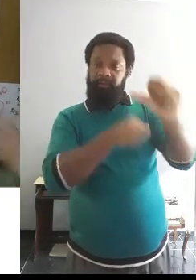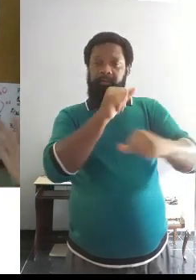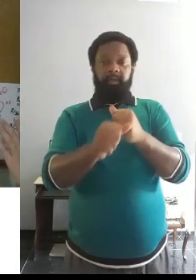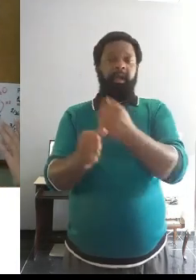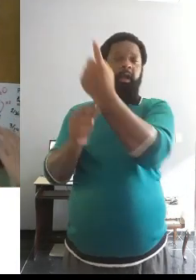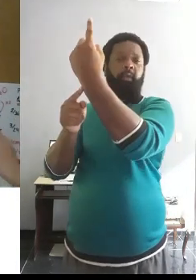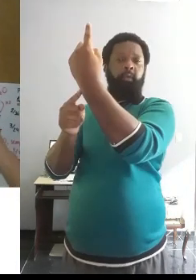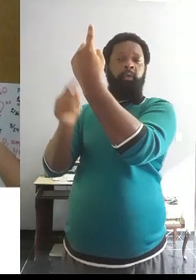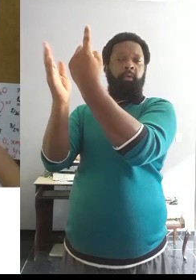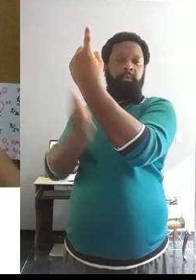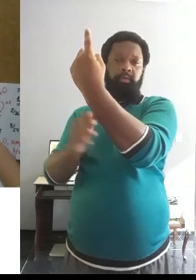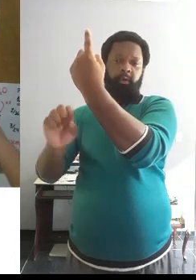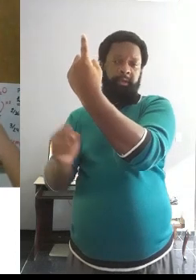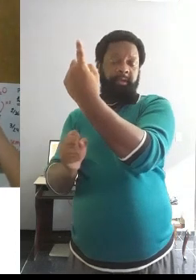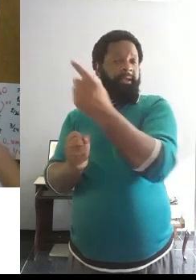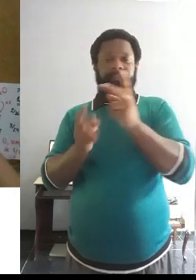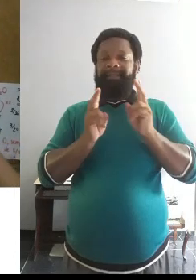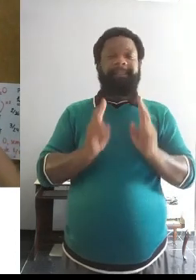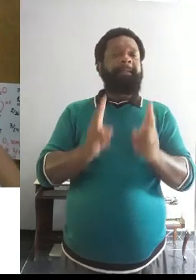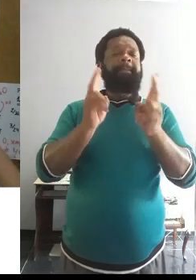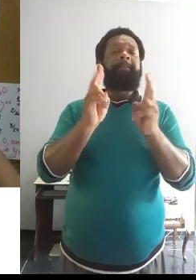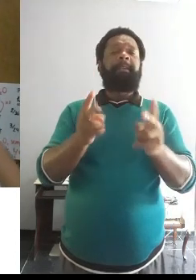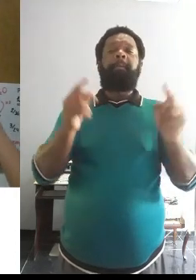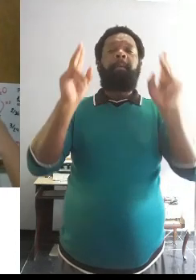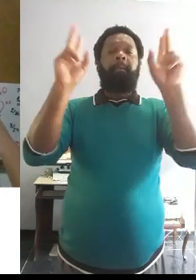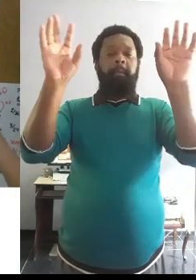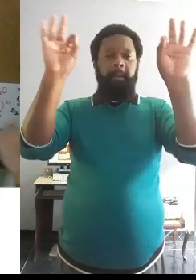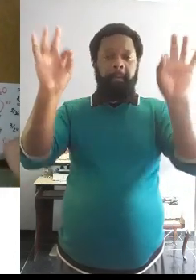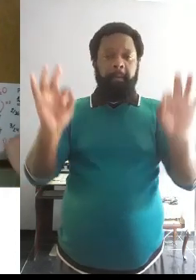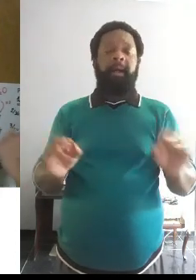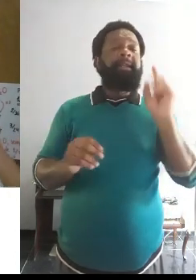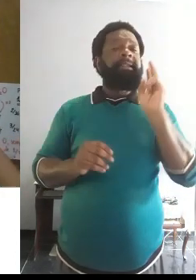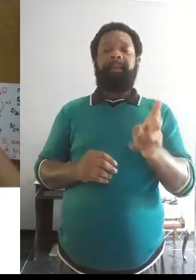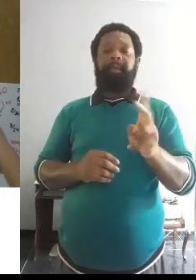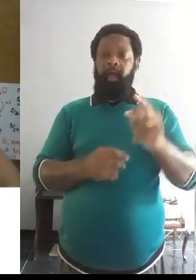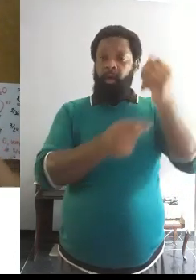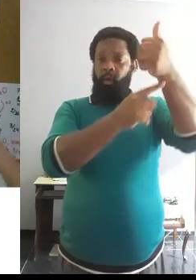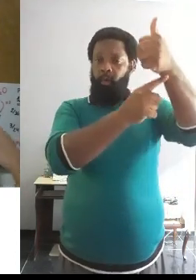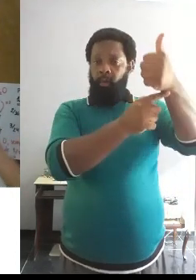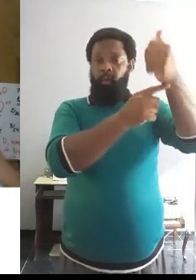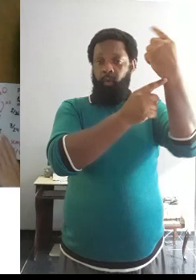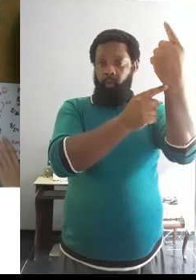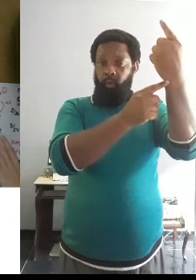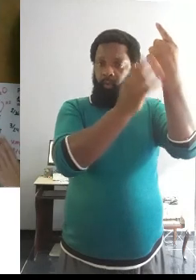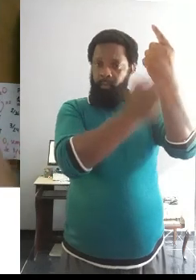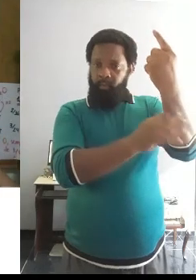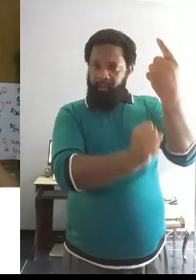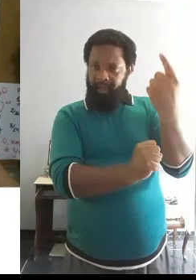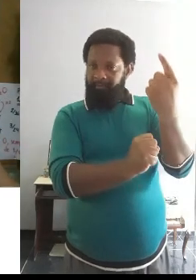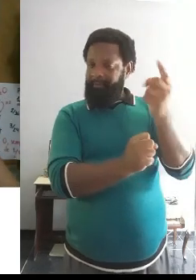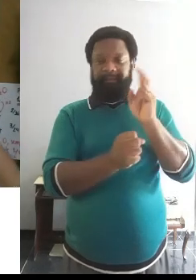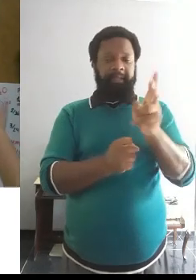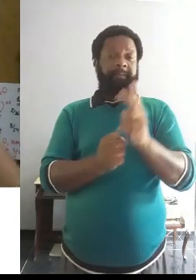fica 1 oitavo. Então, sempre a proporção, essa proporção em massa vai ser constante. 1 oitavo, 1 oitavo, 1 oitavo.